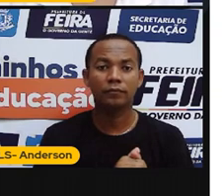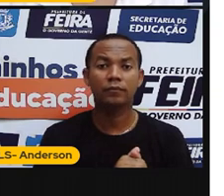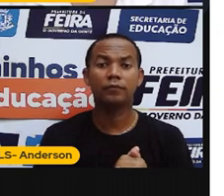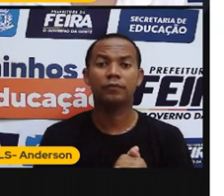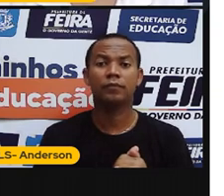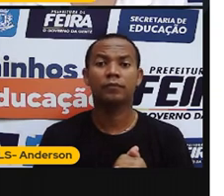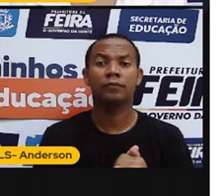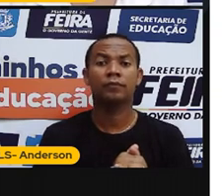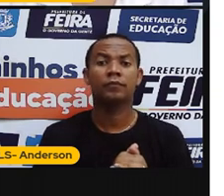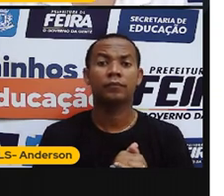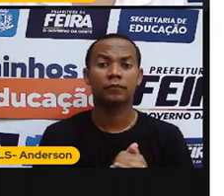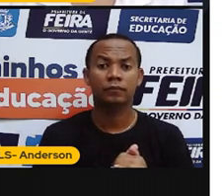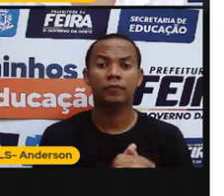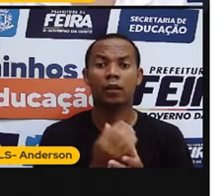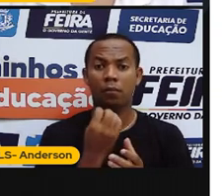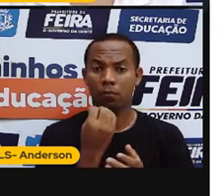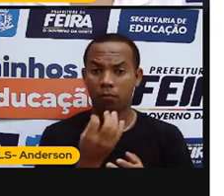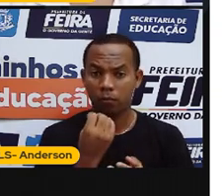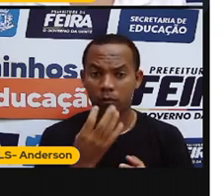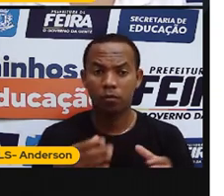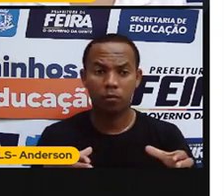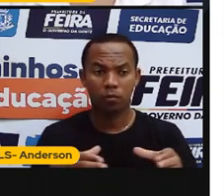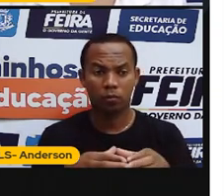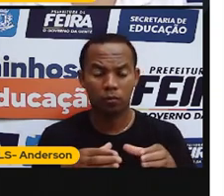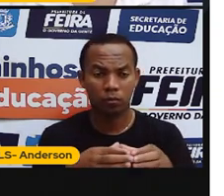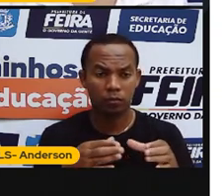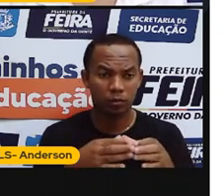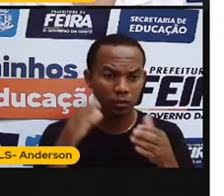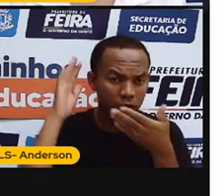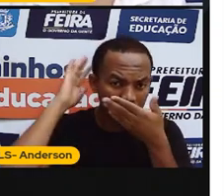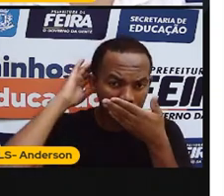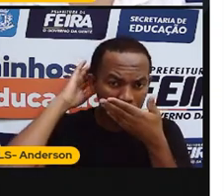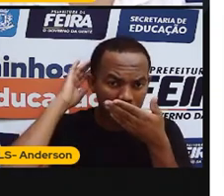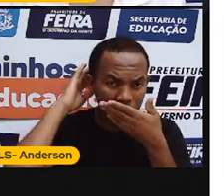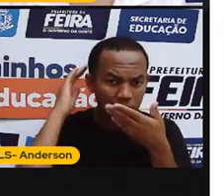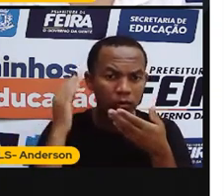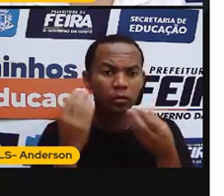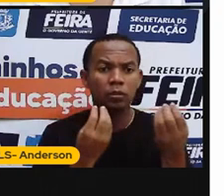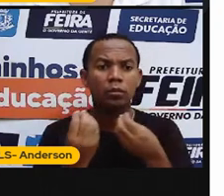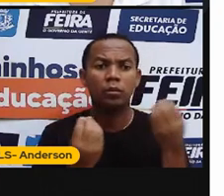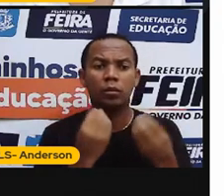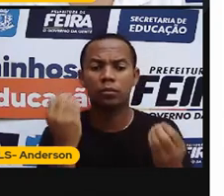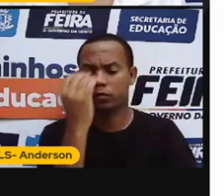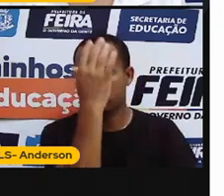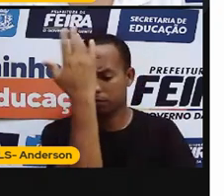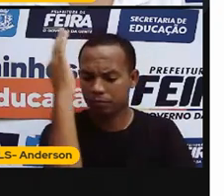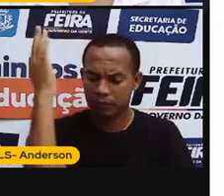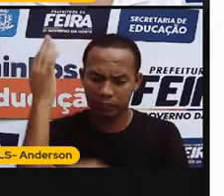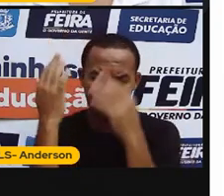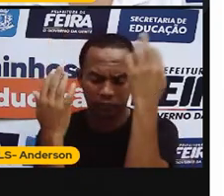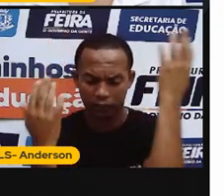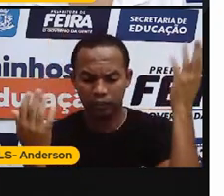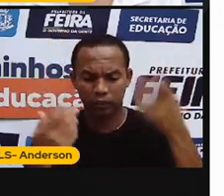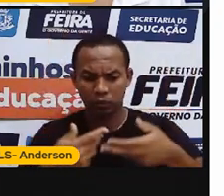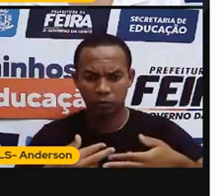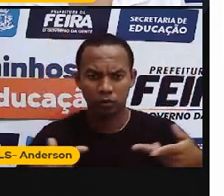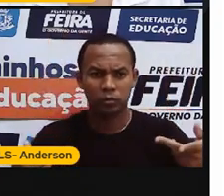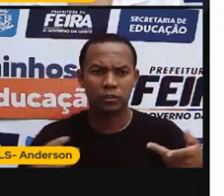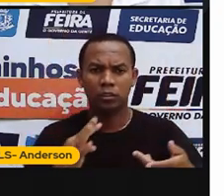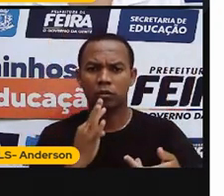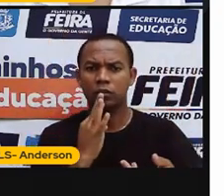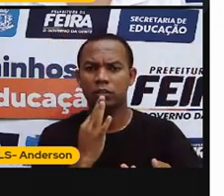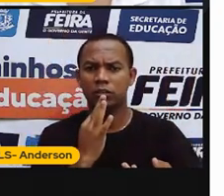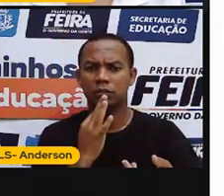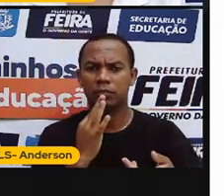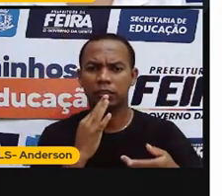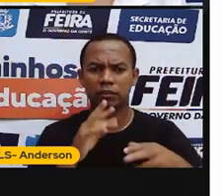né, da intensa relação dos indígenas e a floresta é a sua relação com as plantas e as ervas medicinais. O conhecimento da